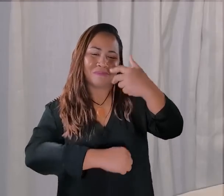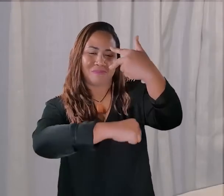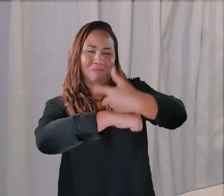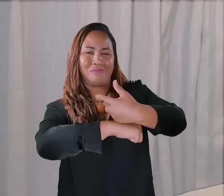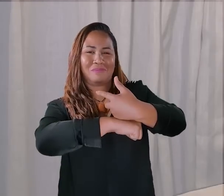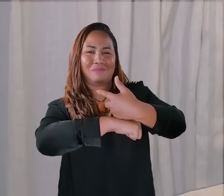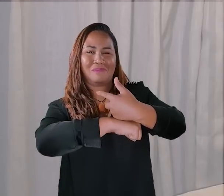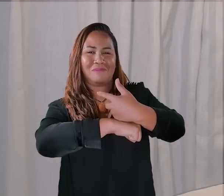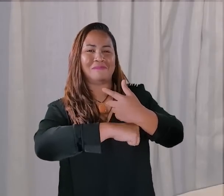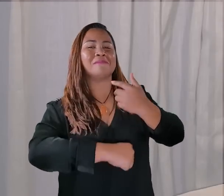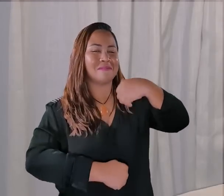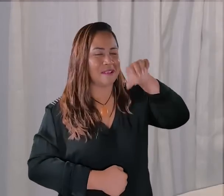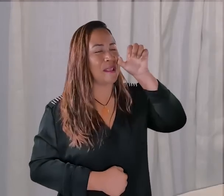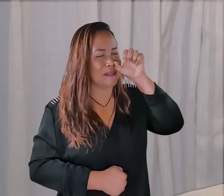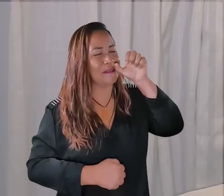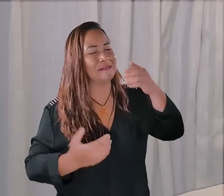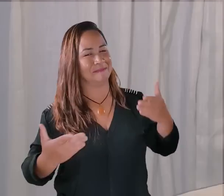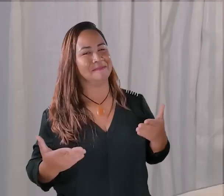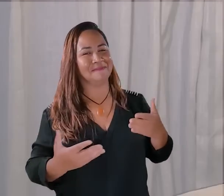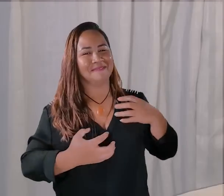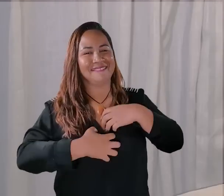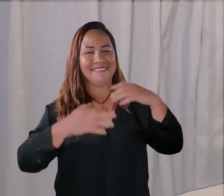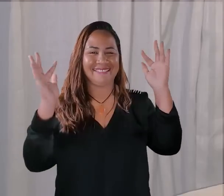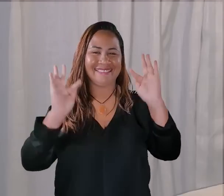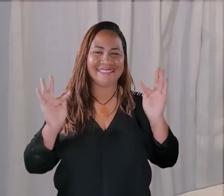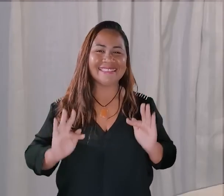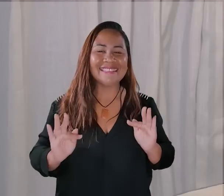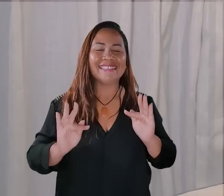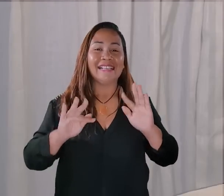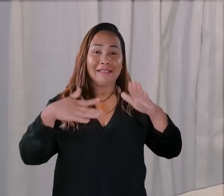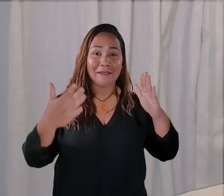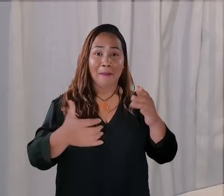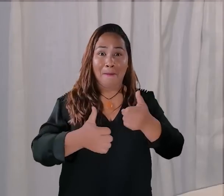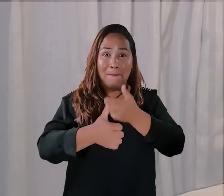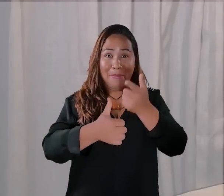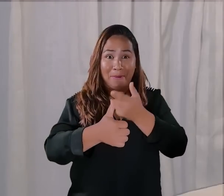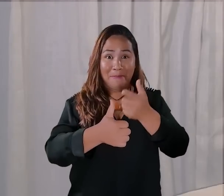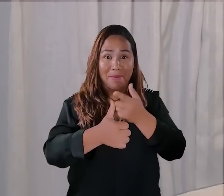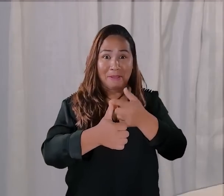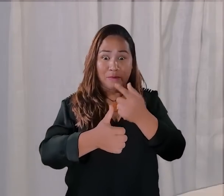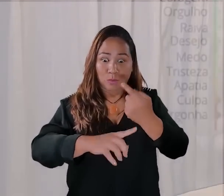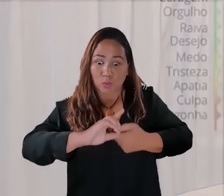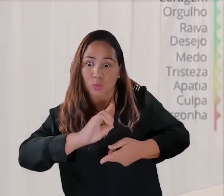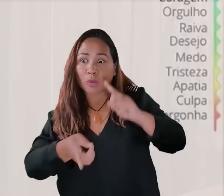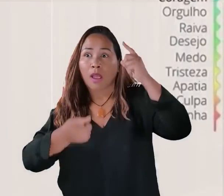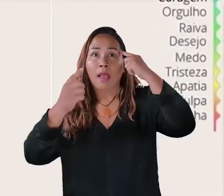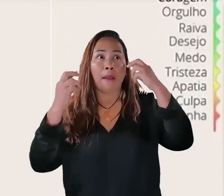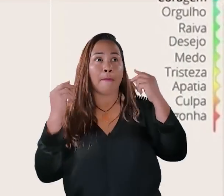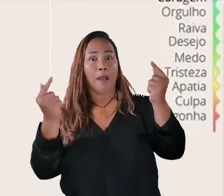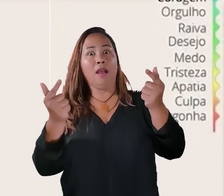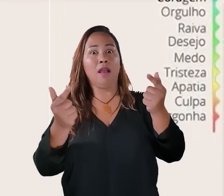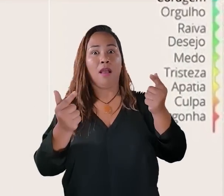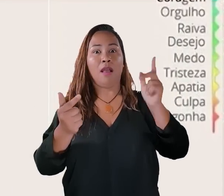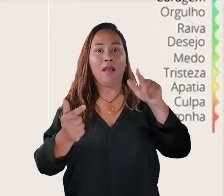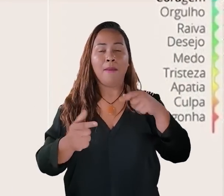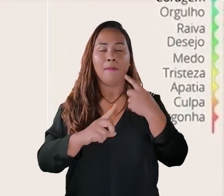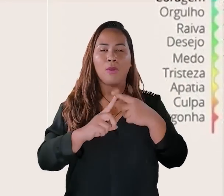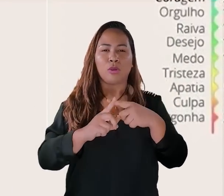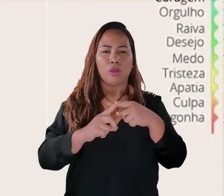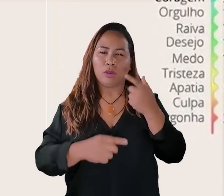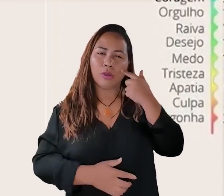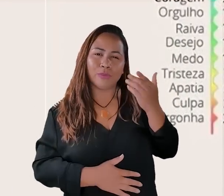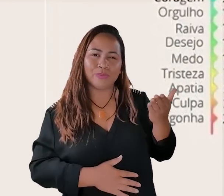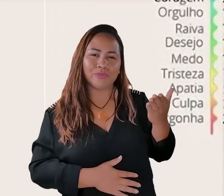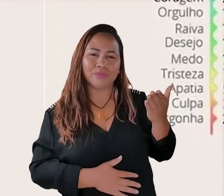Então eu digo que a primeira, o primeiro salto quântico que eu tive foi exatamente esse, de perceber dentro da tabela de Hawkins,